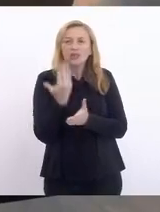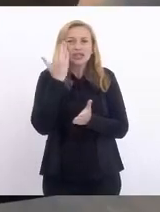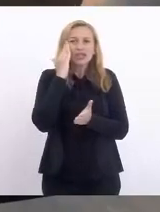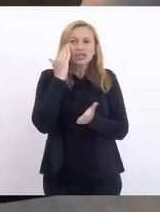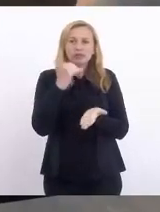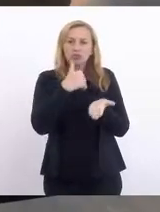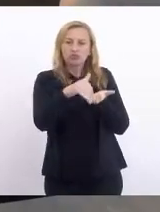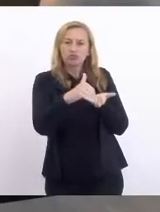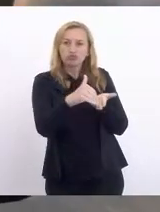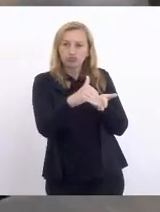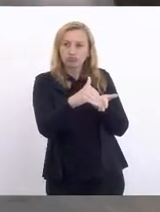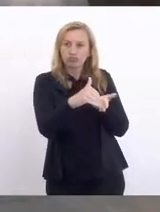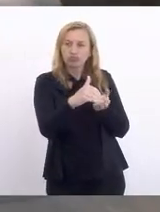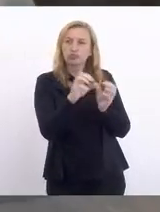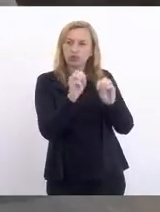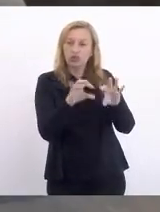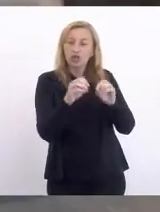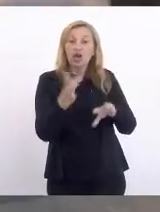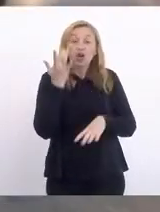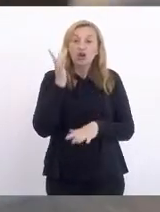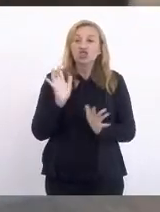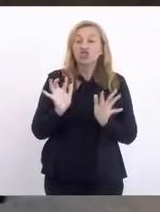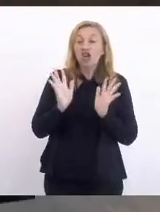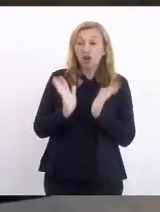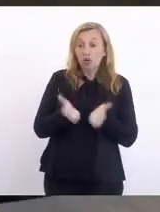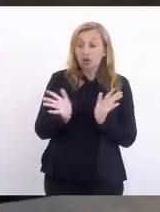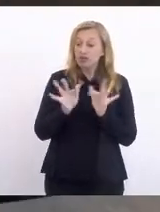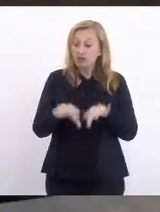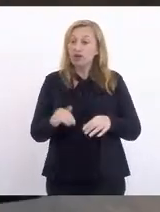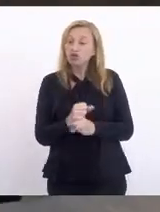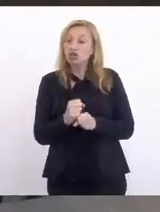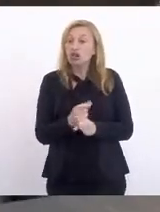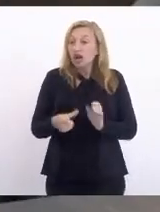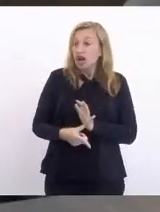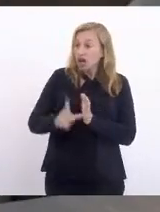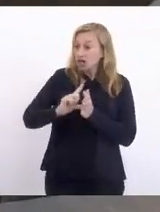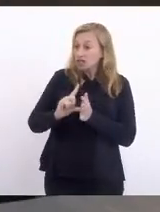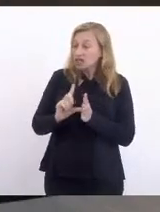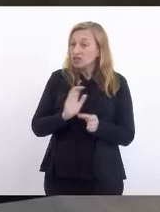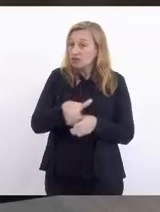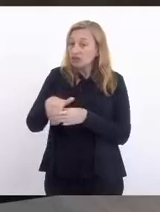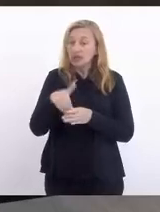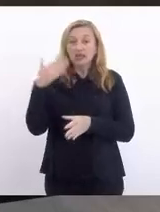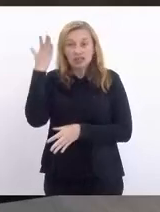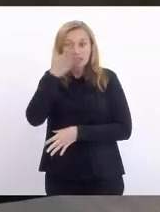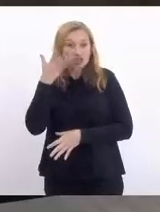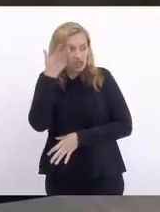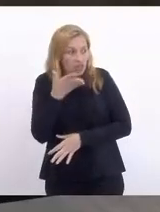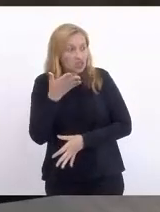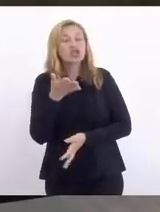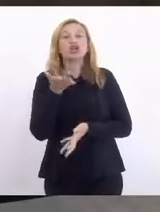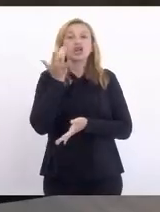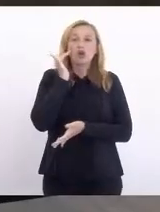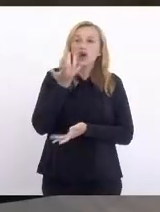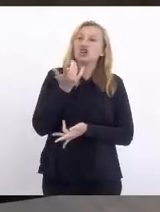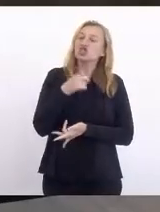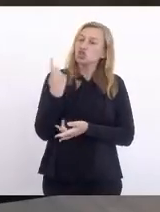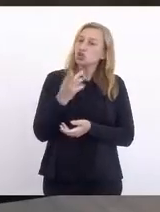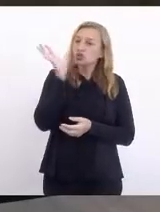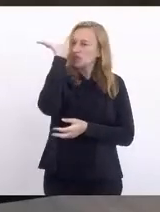Seduc e acho que o momento é agora nesse final de ano e e antes da gente voltar essa mensagem é que acha que a gente